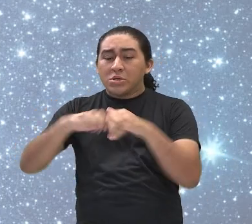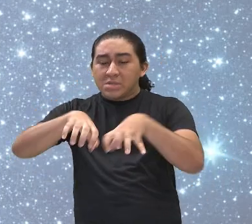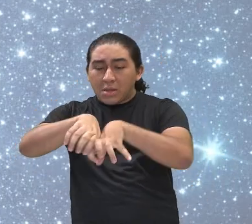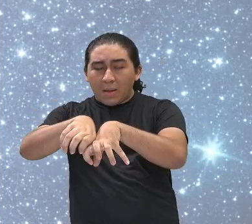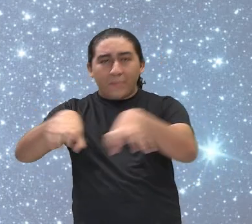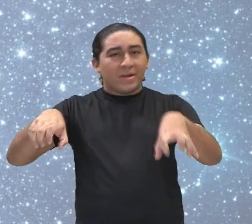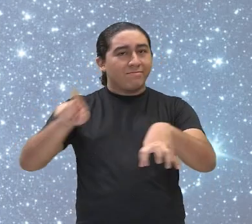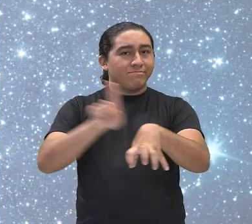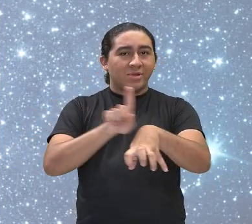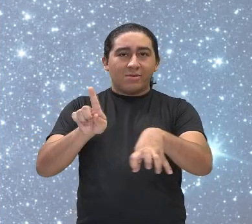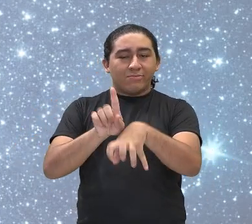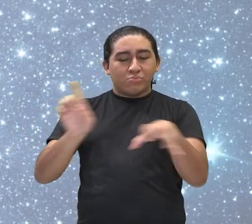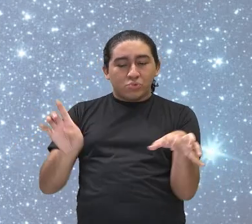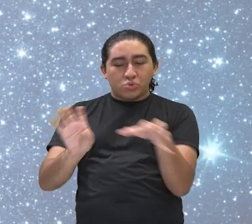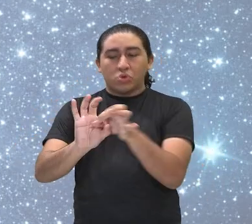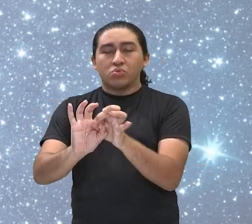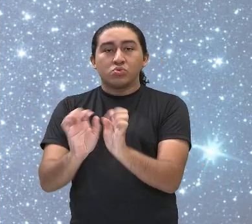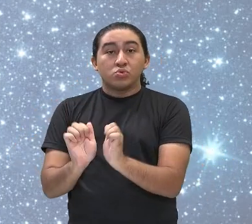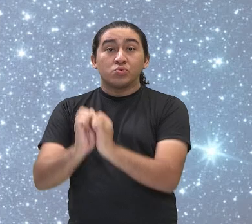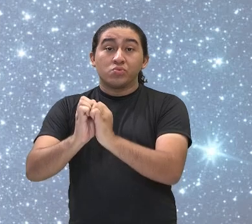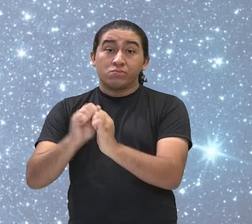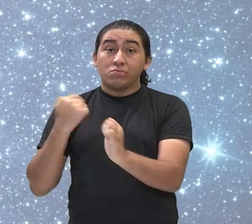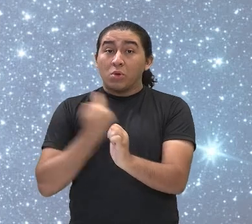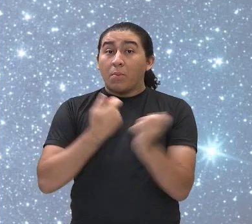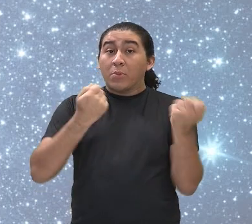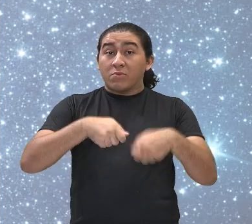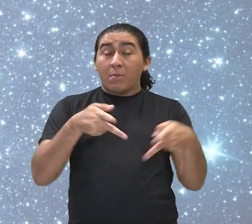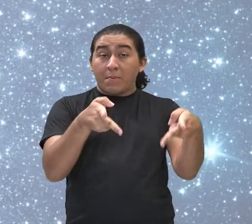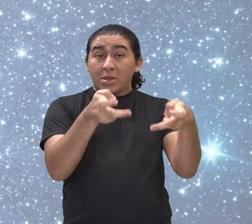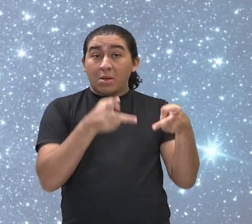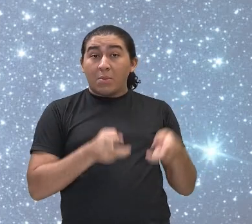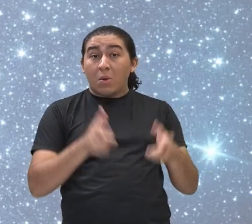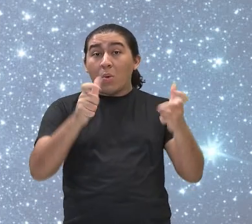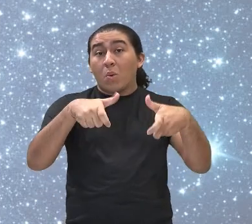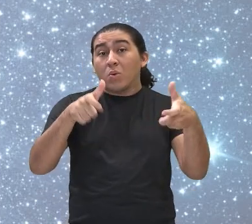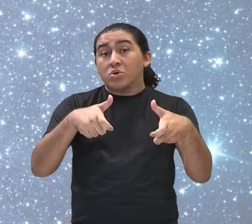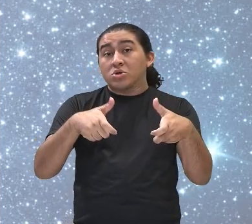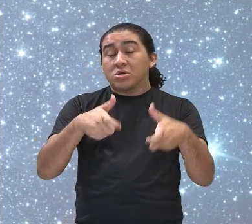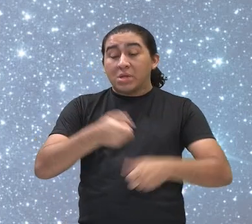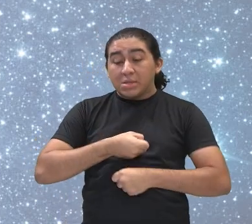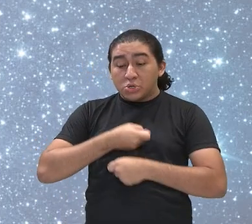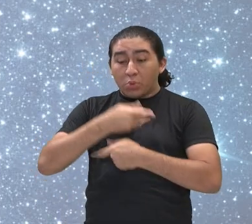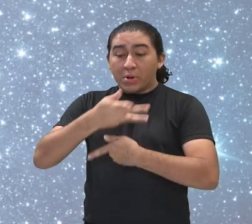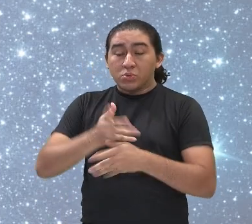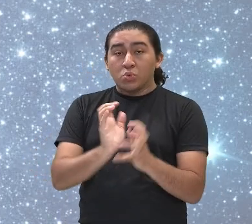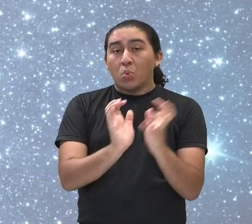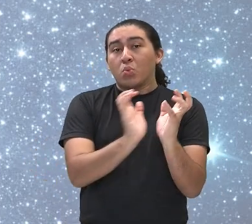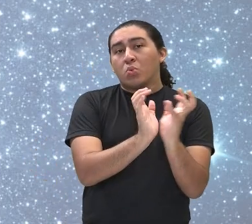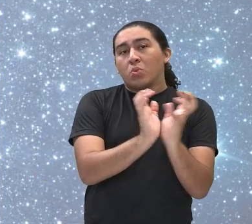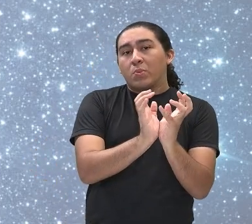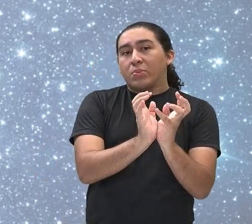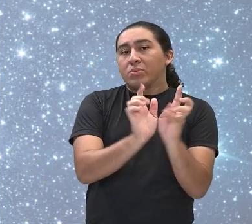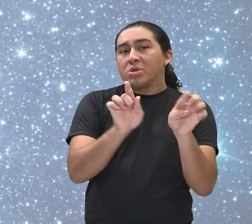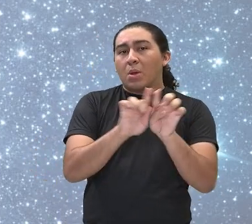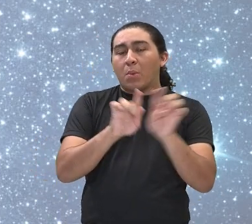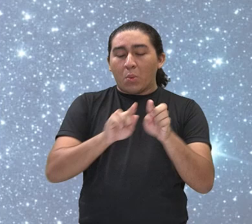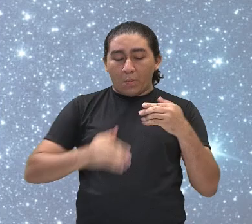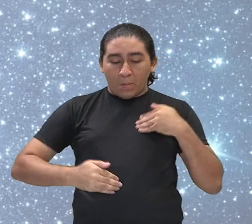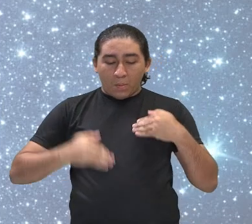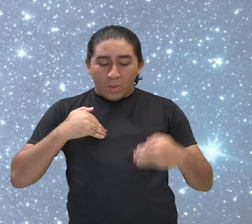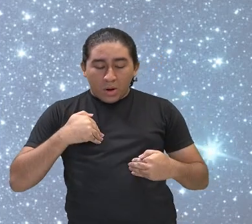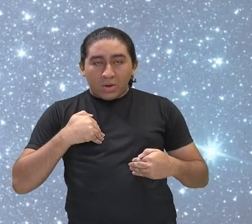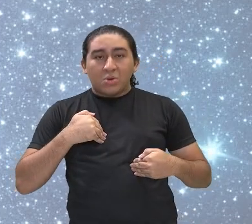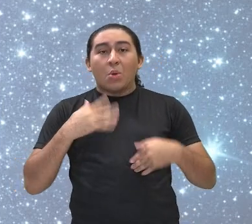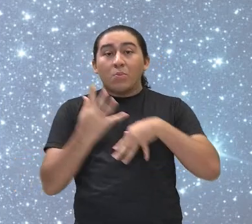gente consegue enxergar essas representações coletivas. Os componentes da carne são misturados